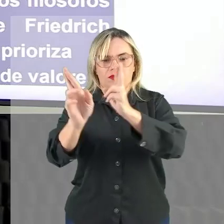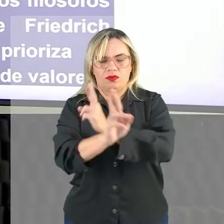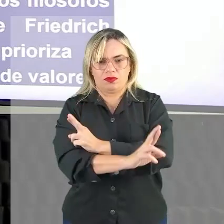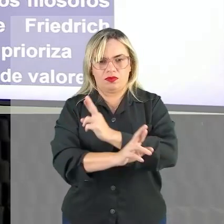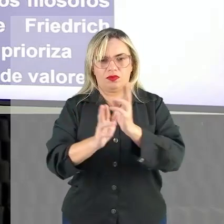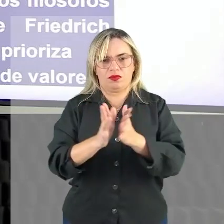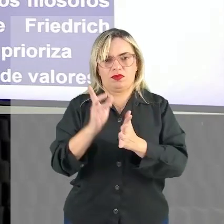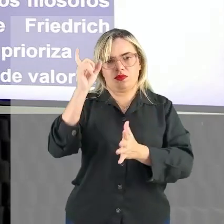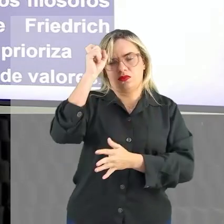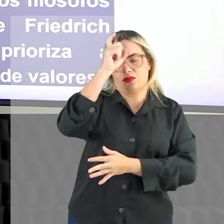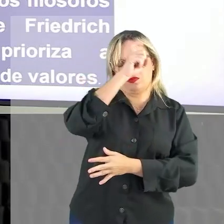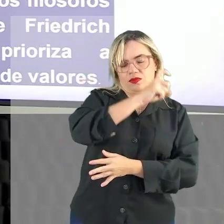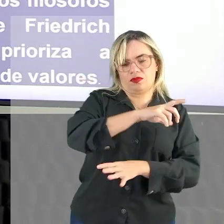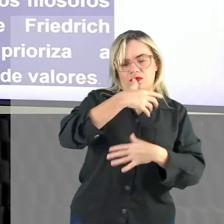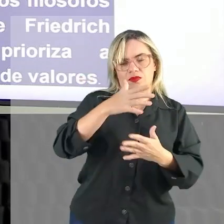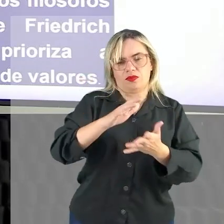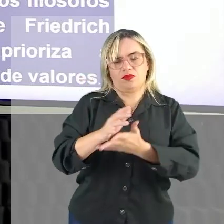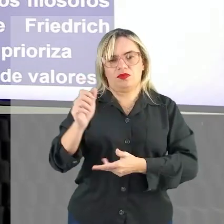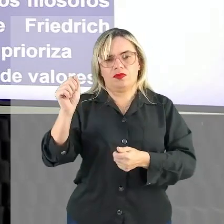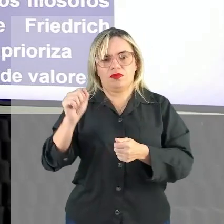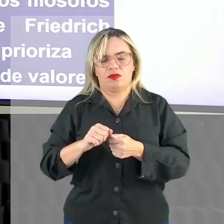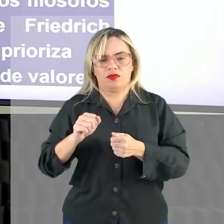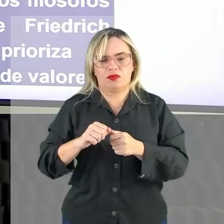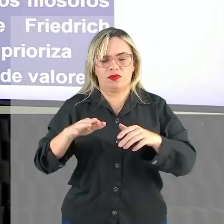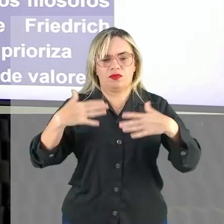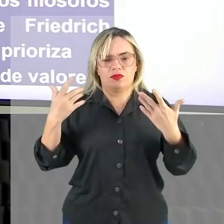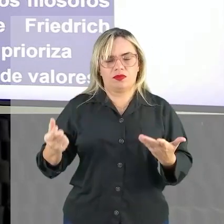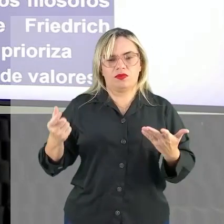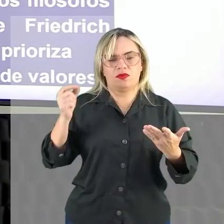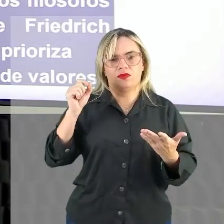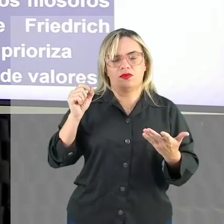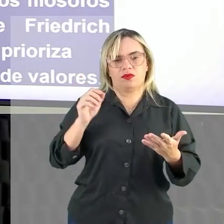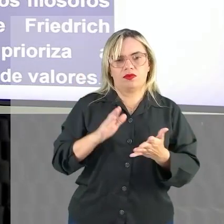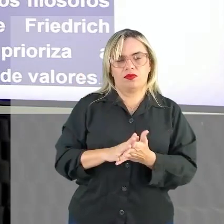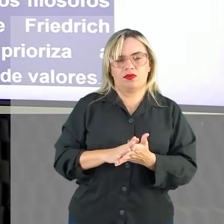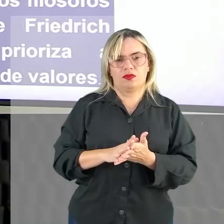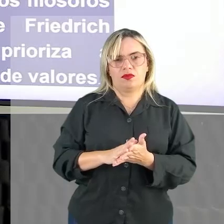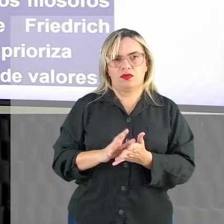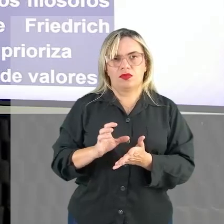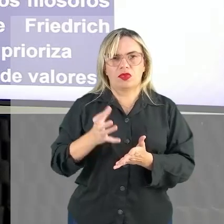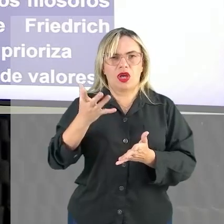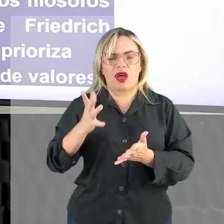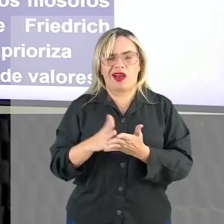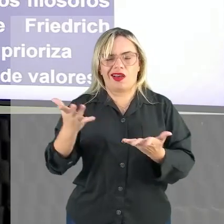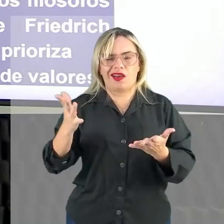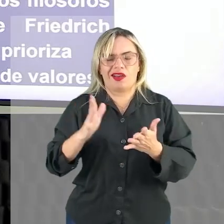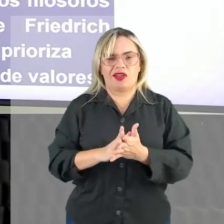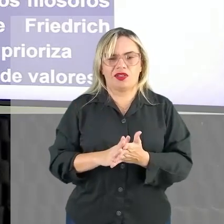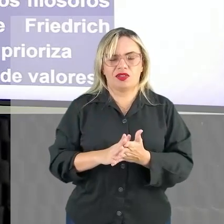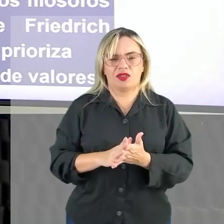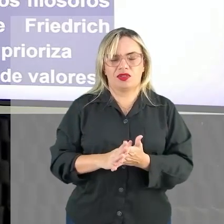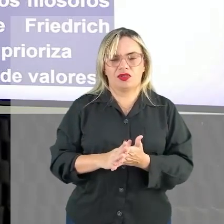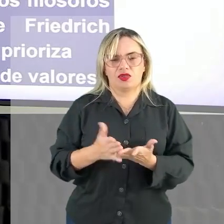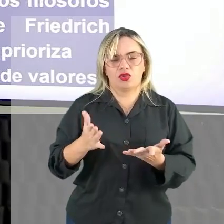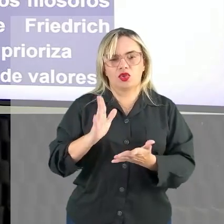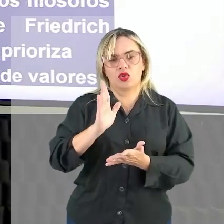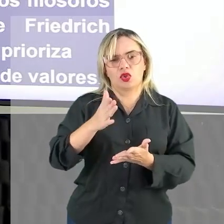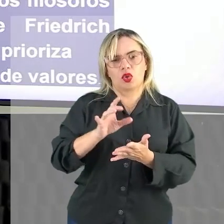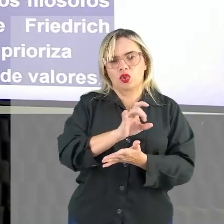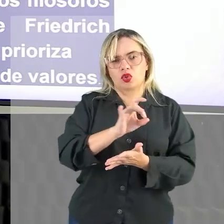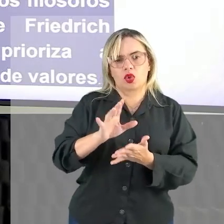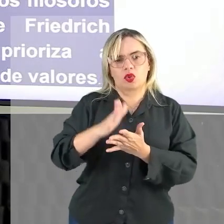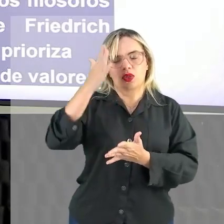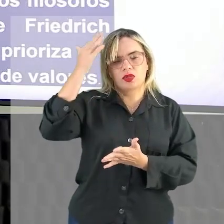muito dificilmente você vai fazer conexão com um argumento coringa. Tomem cuidado, tá, com essas questões. É claro